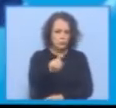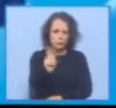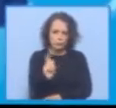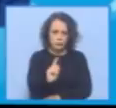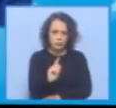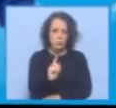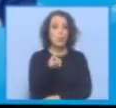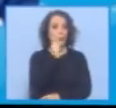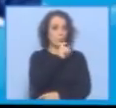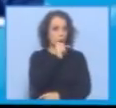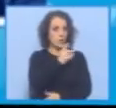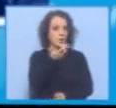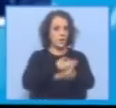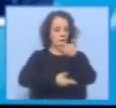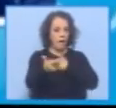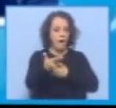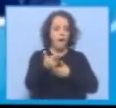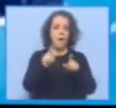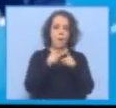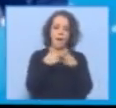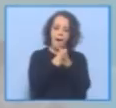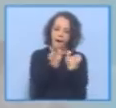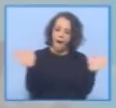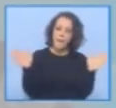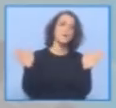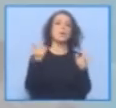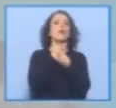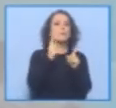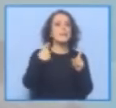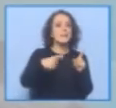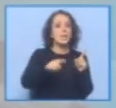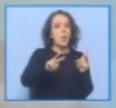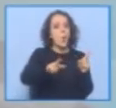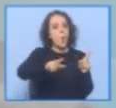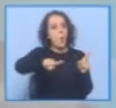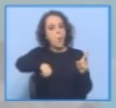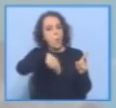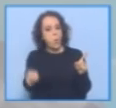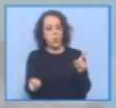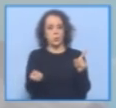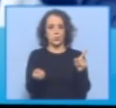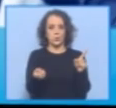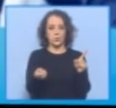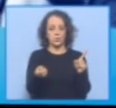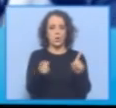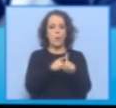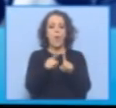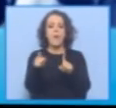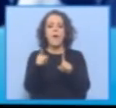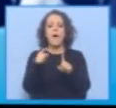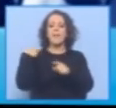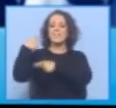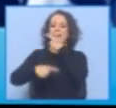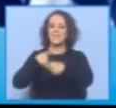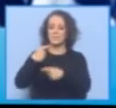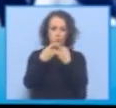momento necessário, de abrir-se mais, porque havia outros que, sem ter, digamos, as tradições que eles